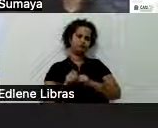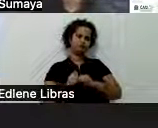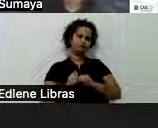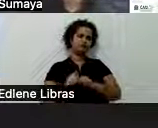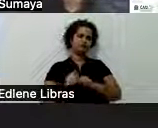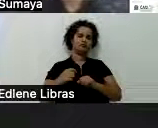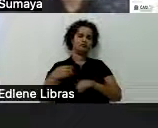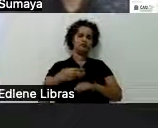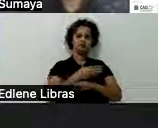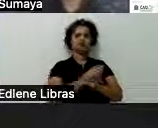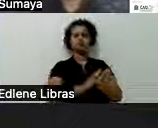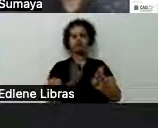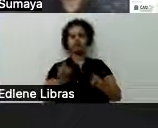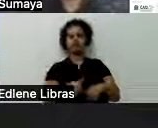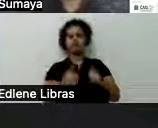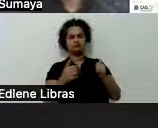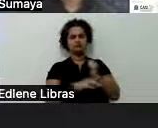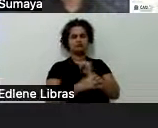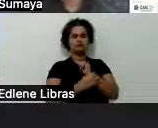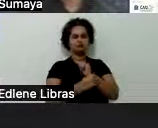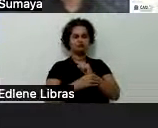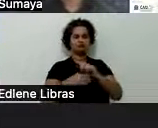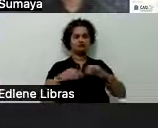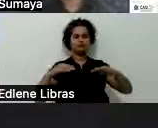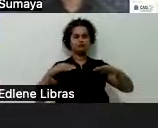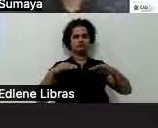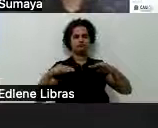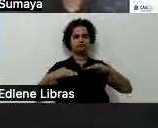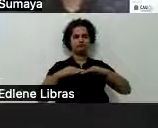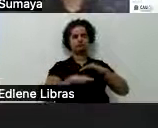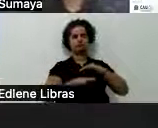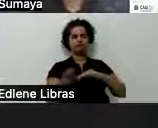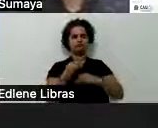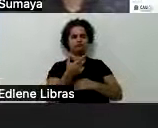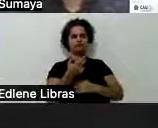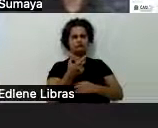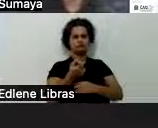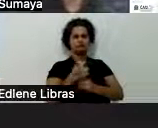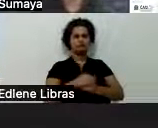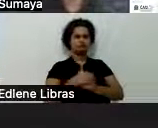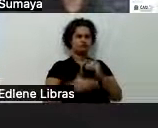cruzamentos, melhorando a segurança, tudo isso em 2020. A partir